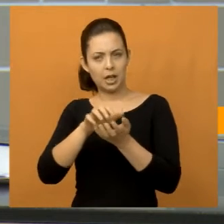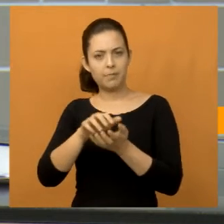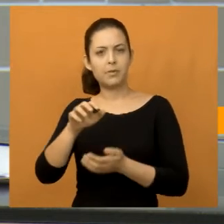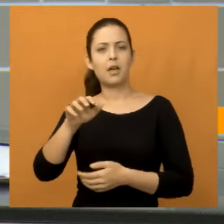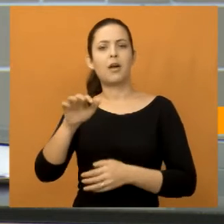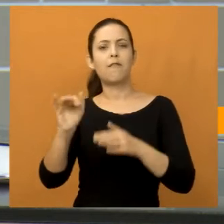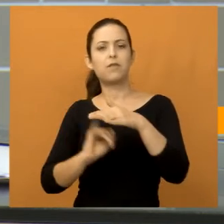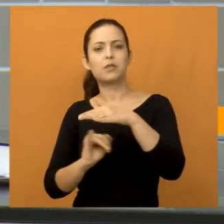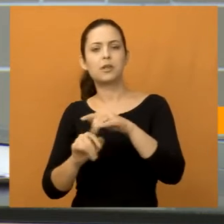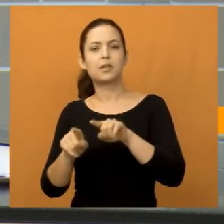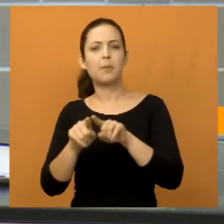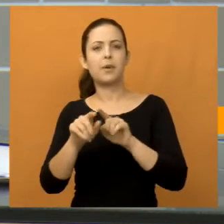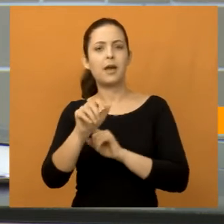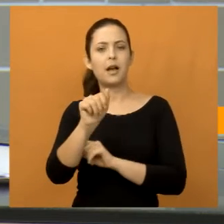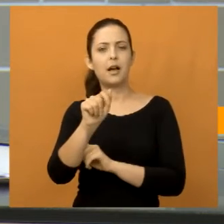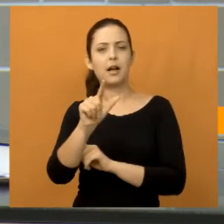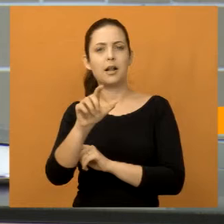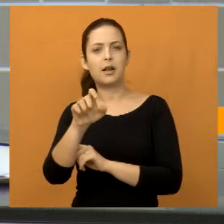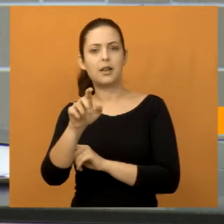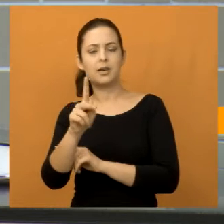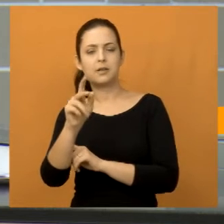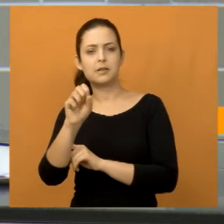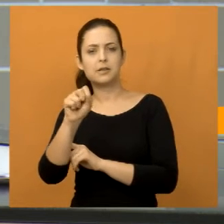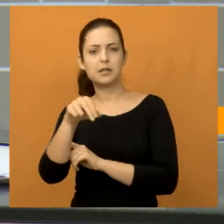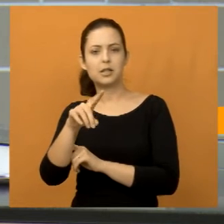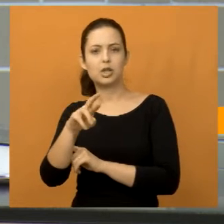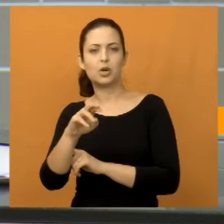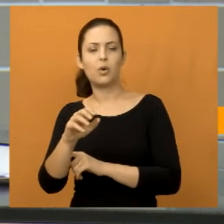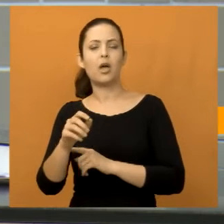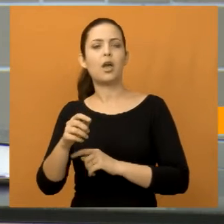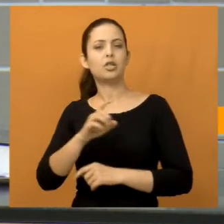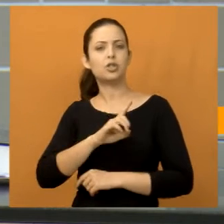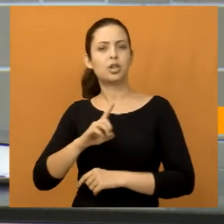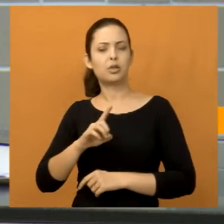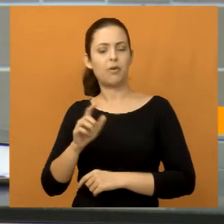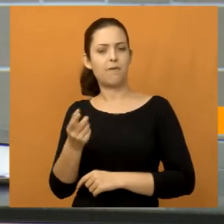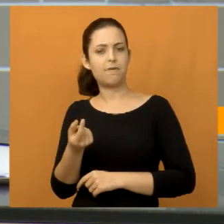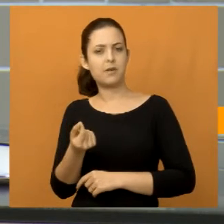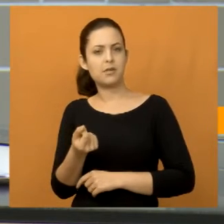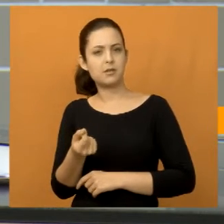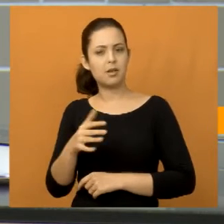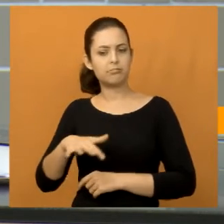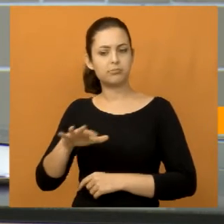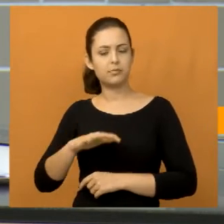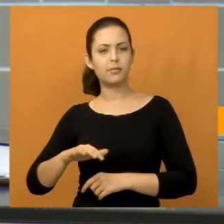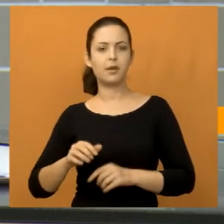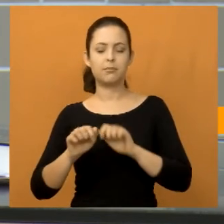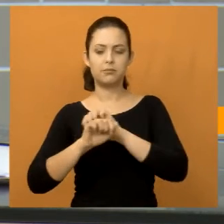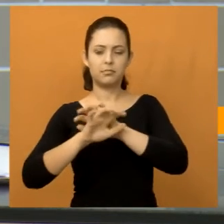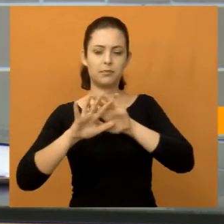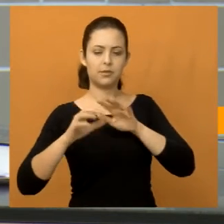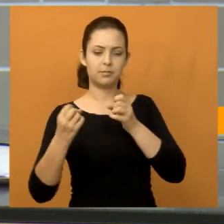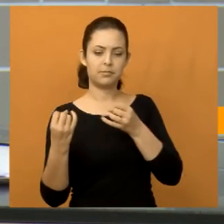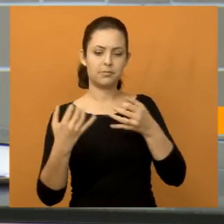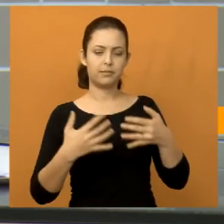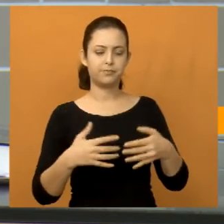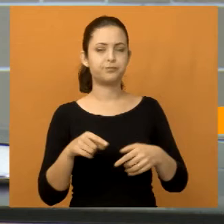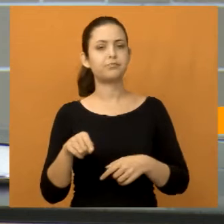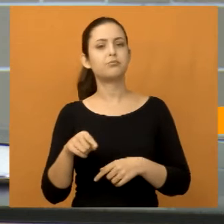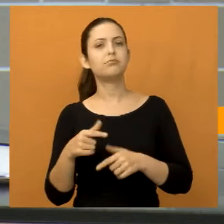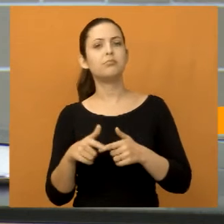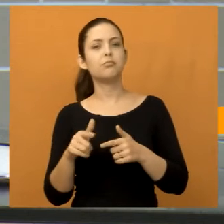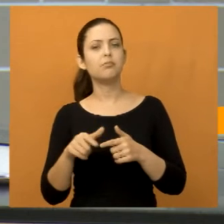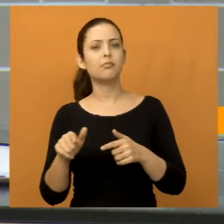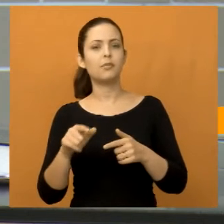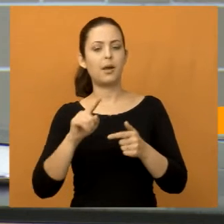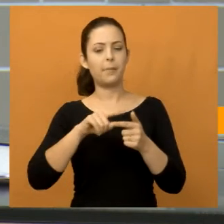e Alexandro Quadros da Rocha, diretor financeiro da referida fundação, prestaram esclarecimentos acerca da situação